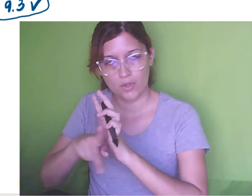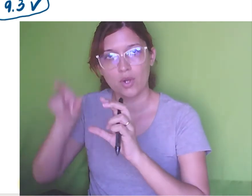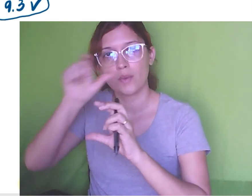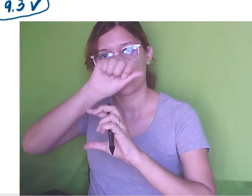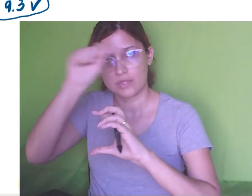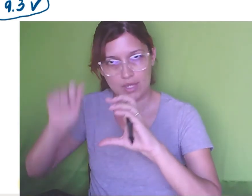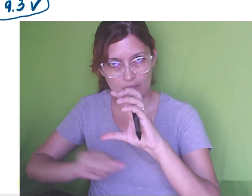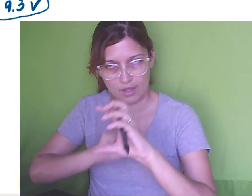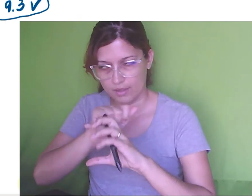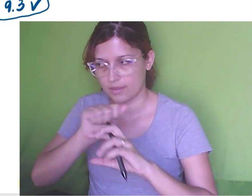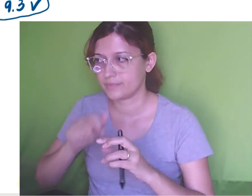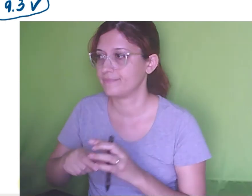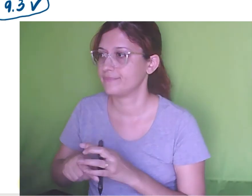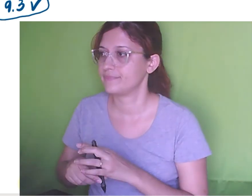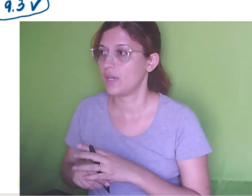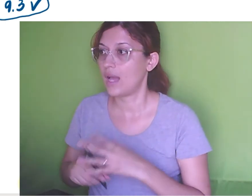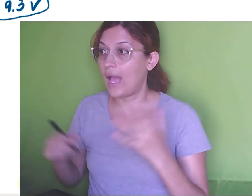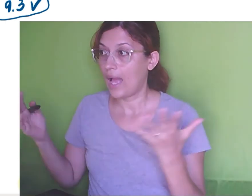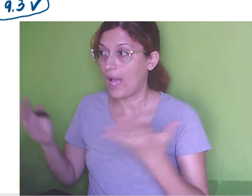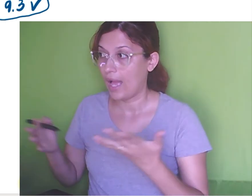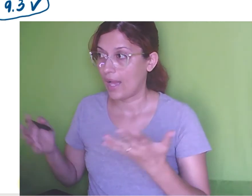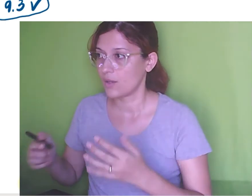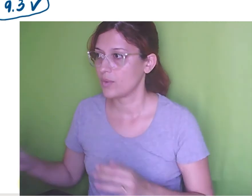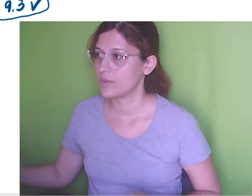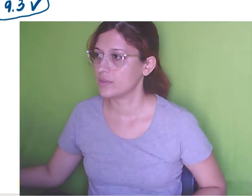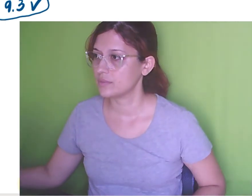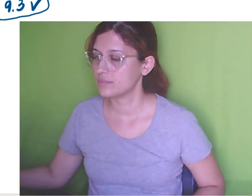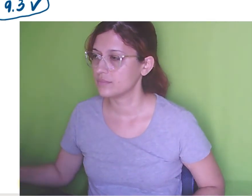E a corrente na carga.